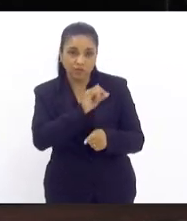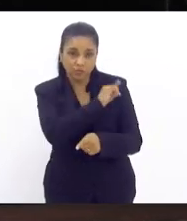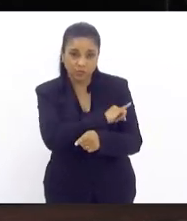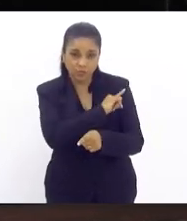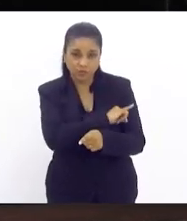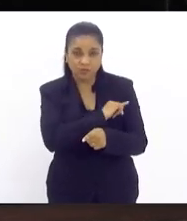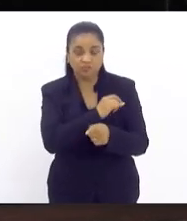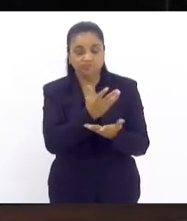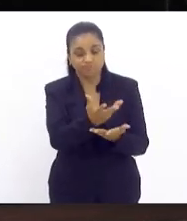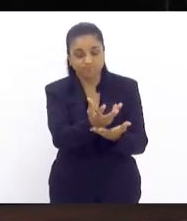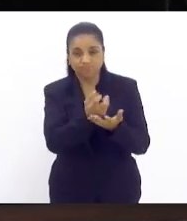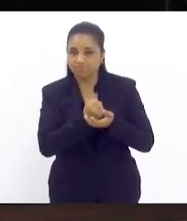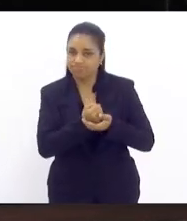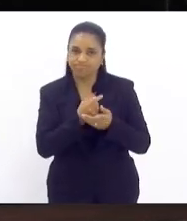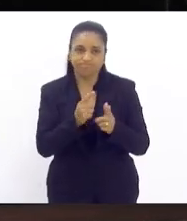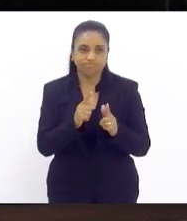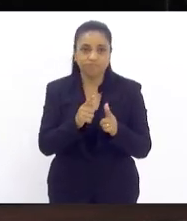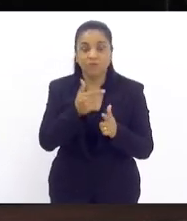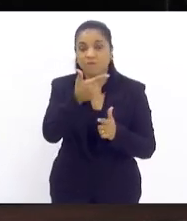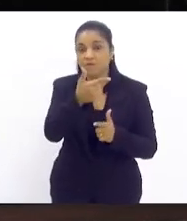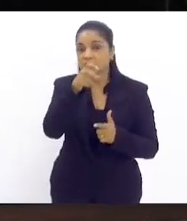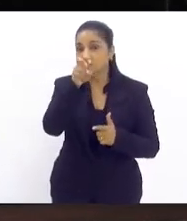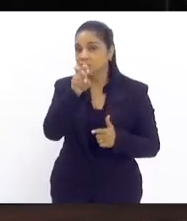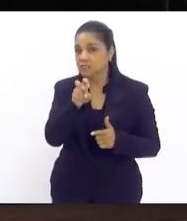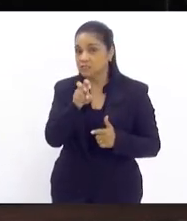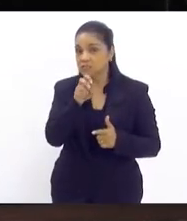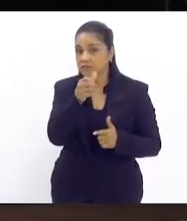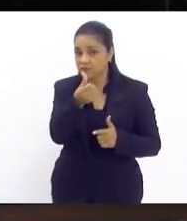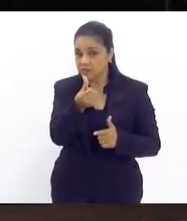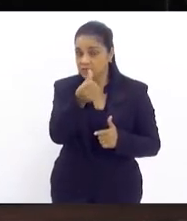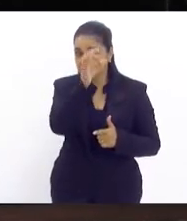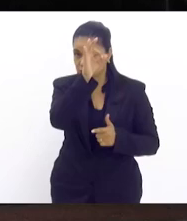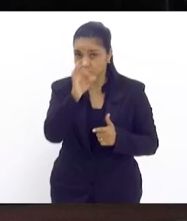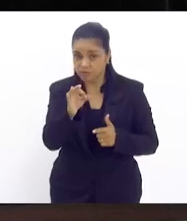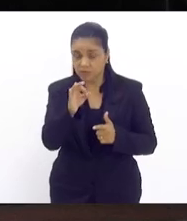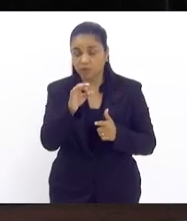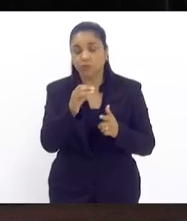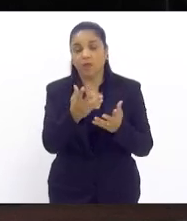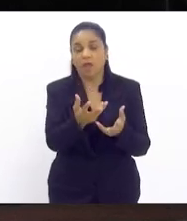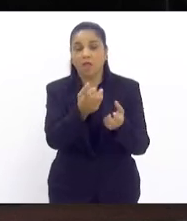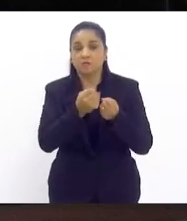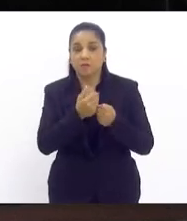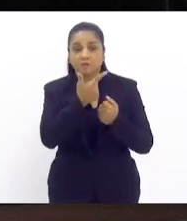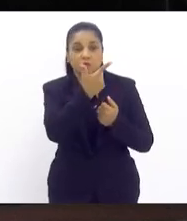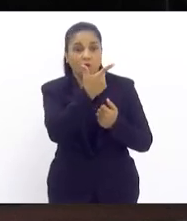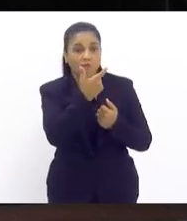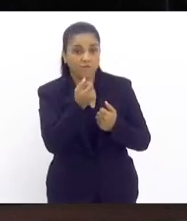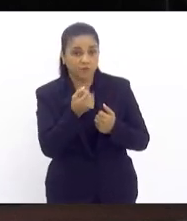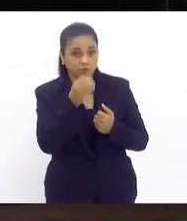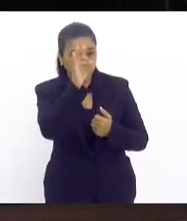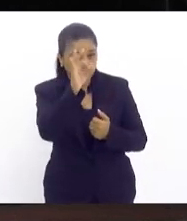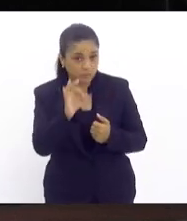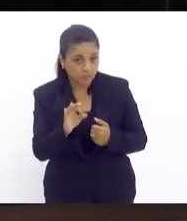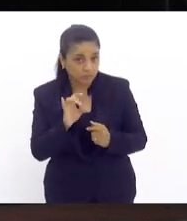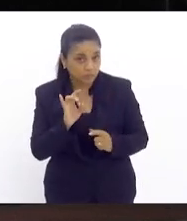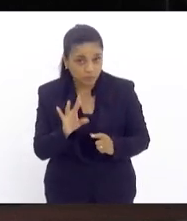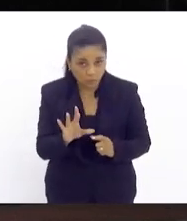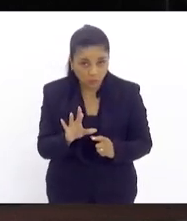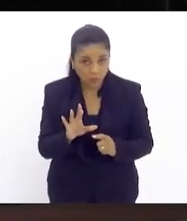receber 26% e passa para receber 20%. E lembrando também que a cota parte